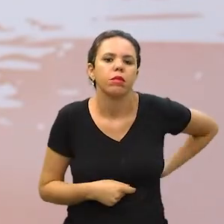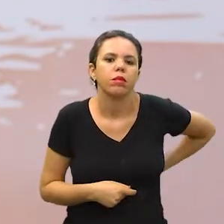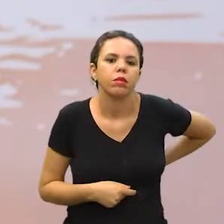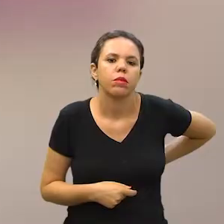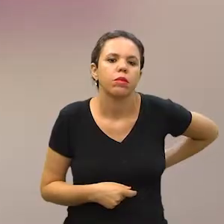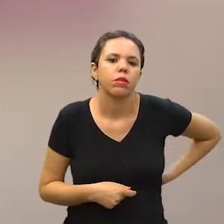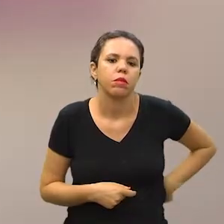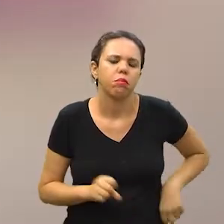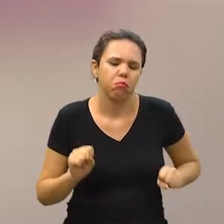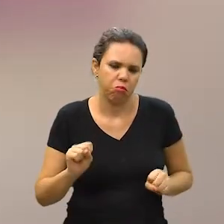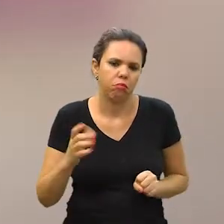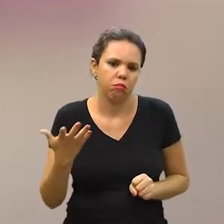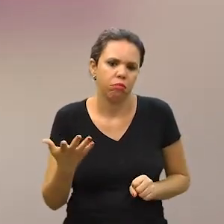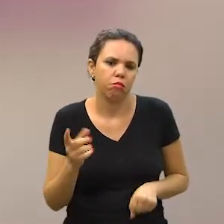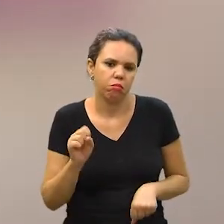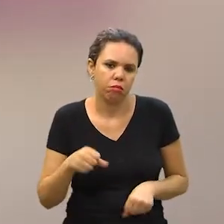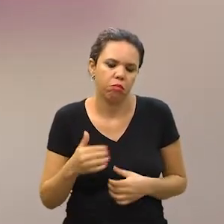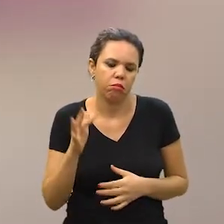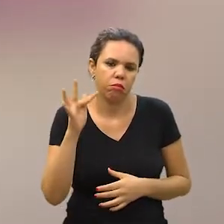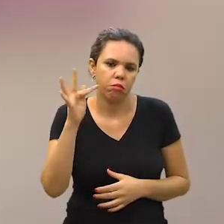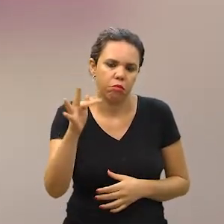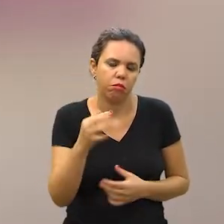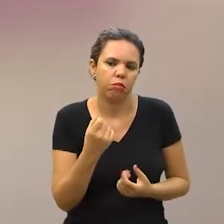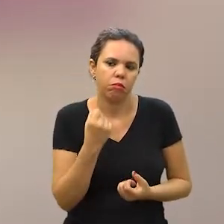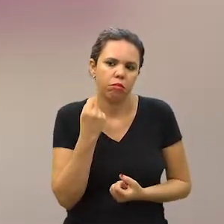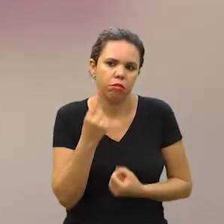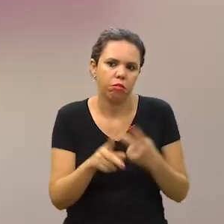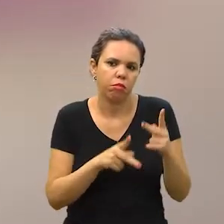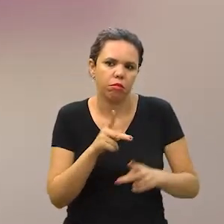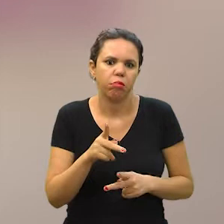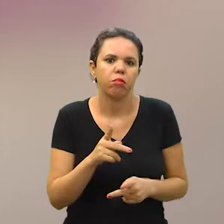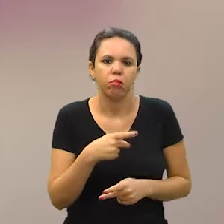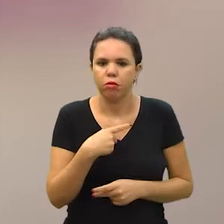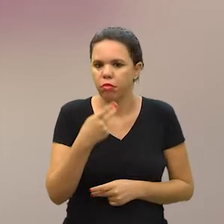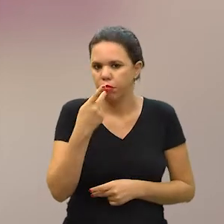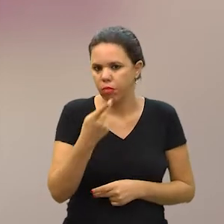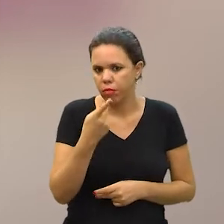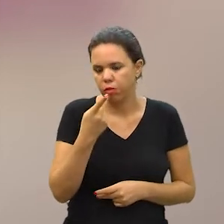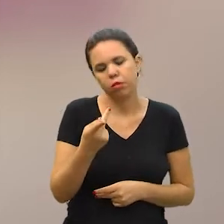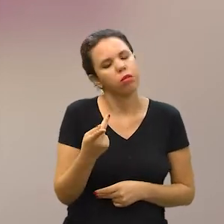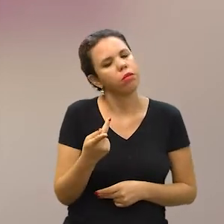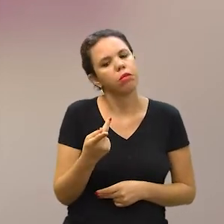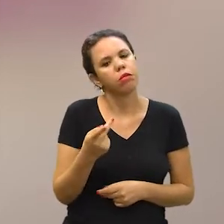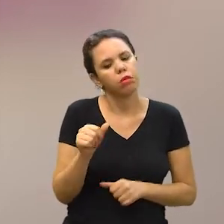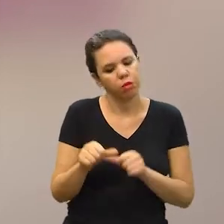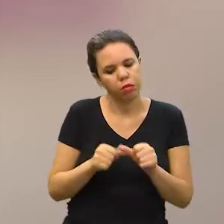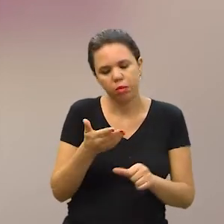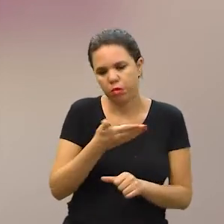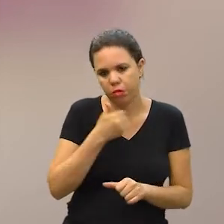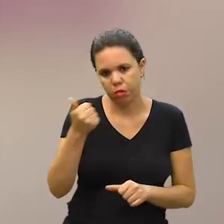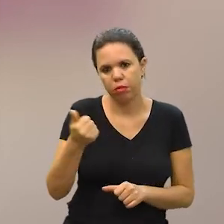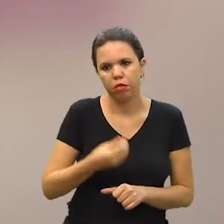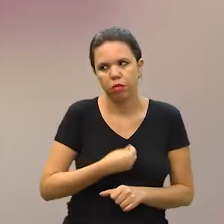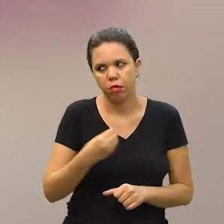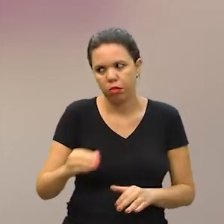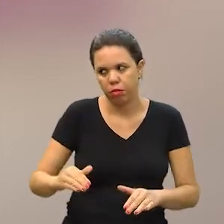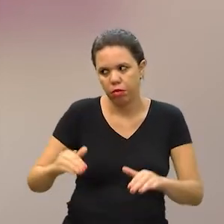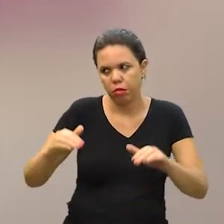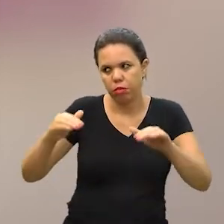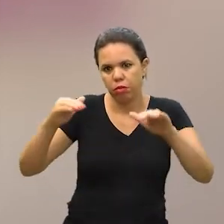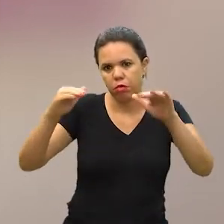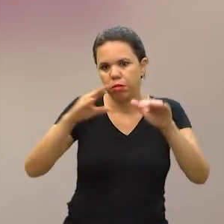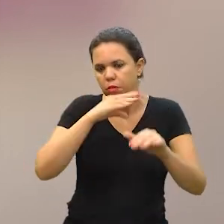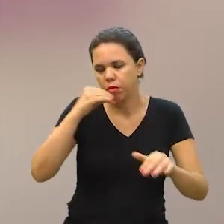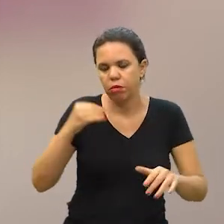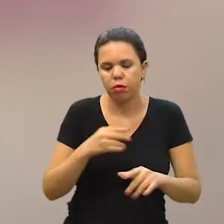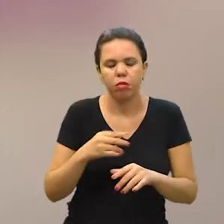disso. Pode sim. A gente tem alguns casos que a gente fala que remitem, né? Geralmente passado